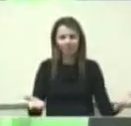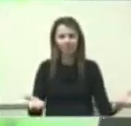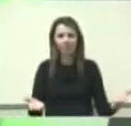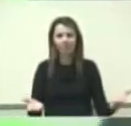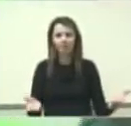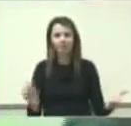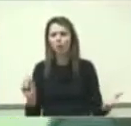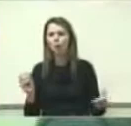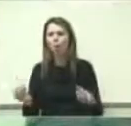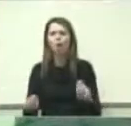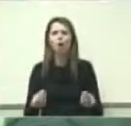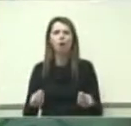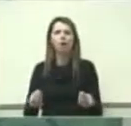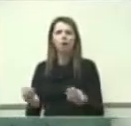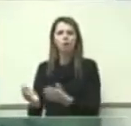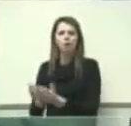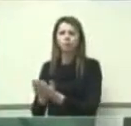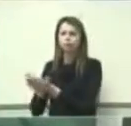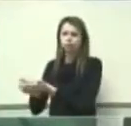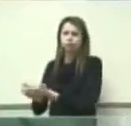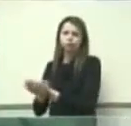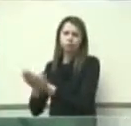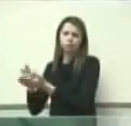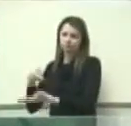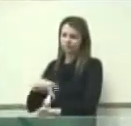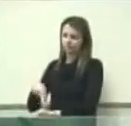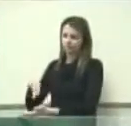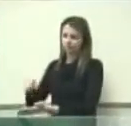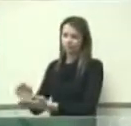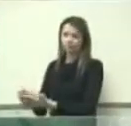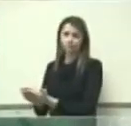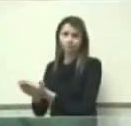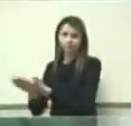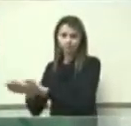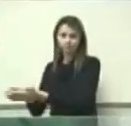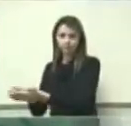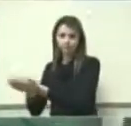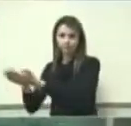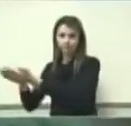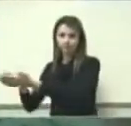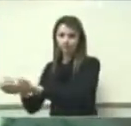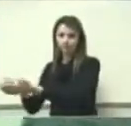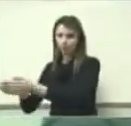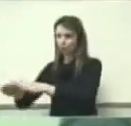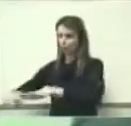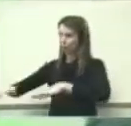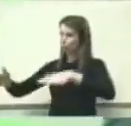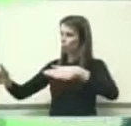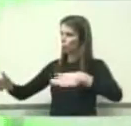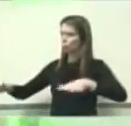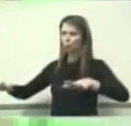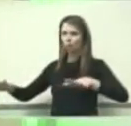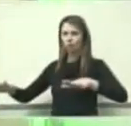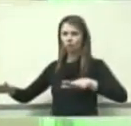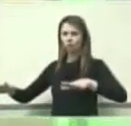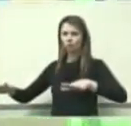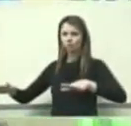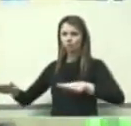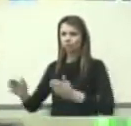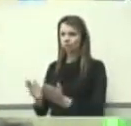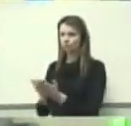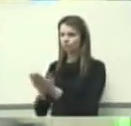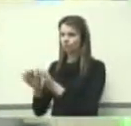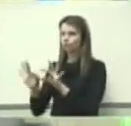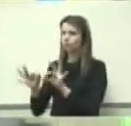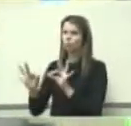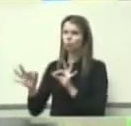em que se dirigiam para o mar para estavam no meio do mar da Galileia Com